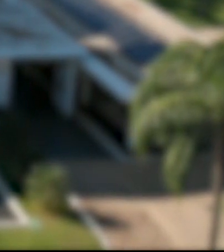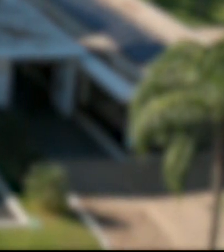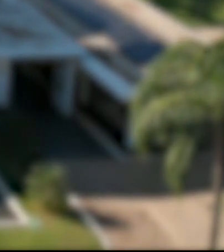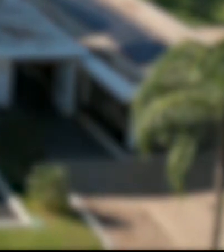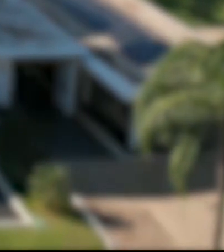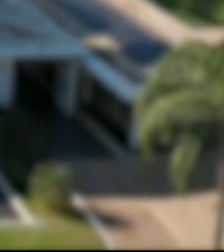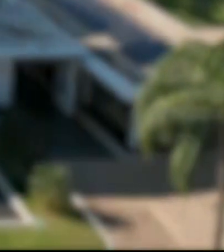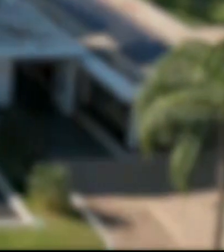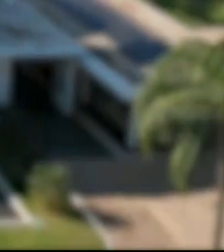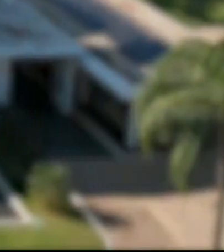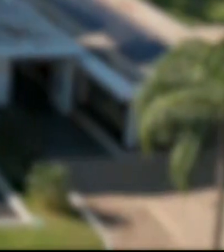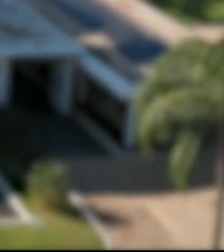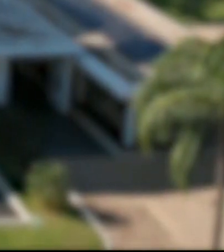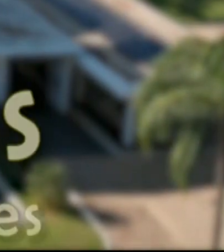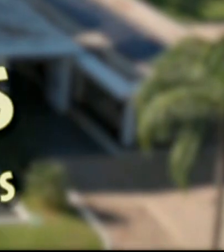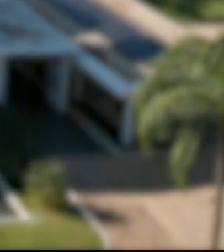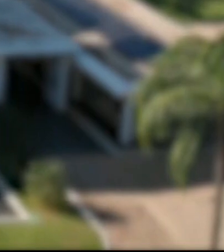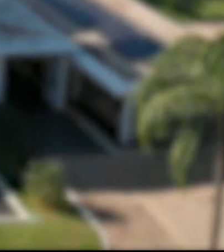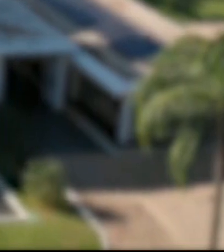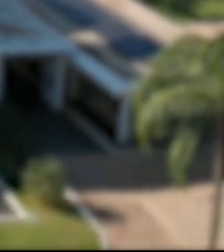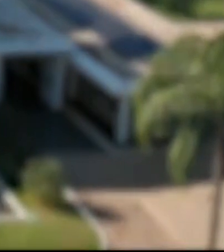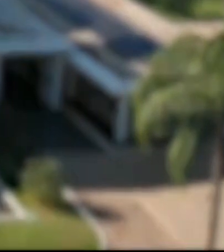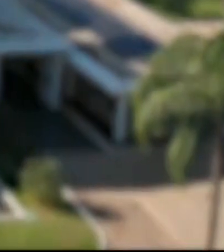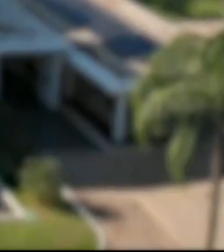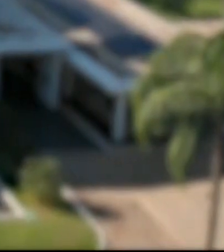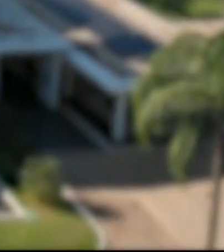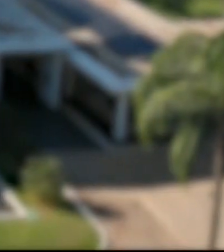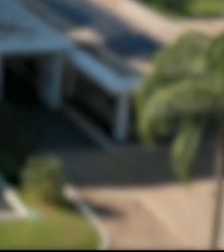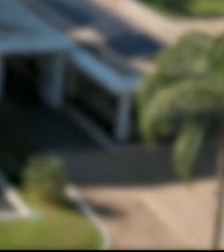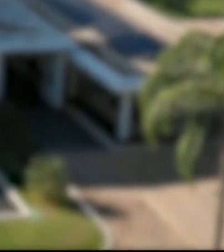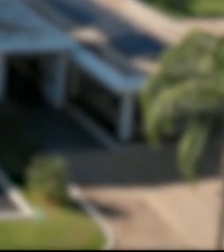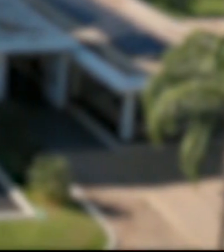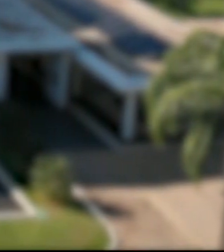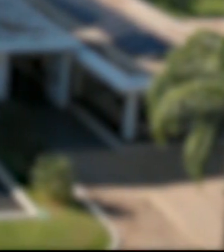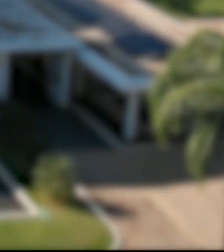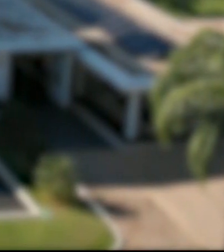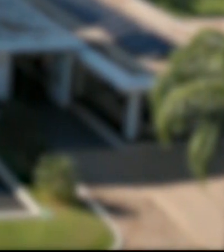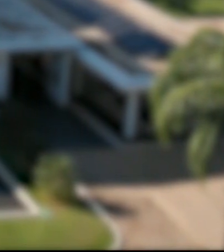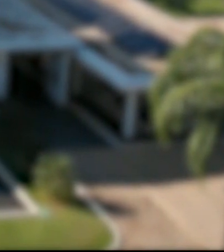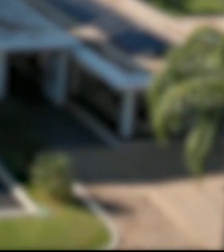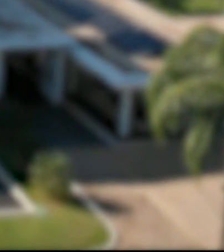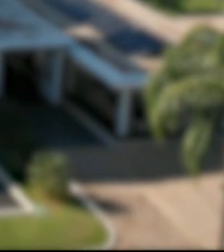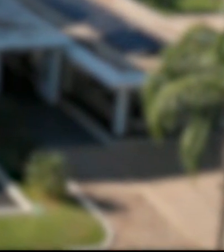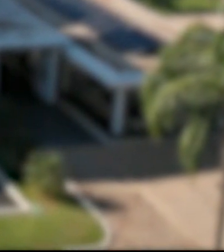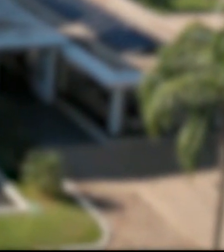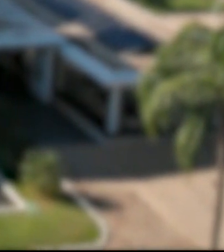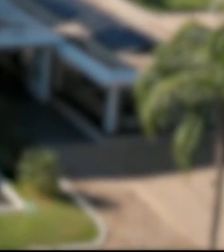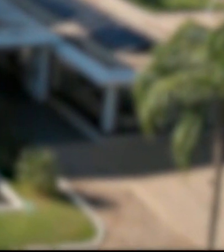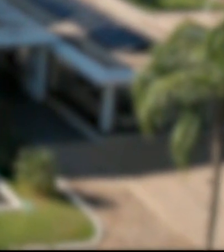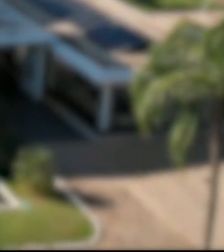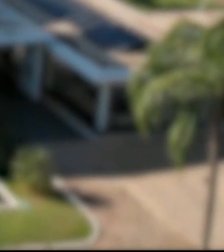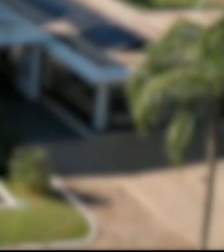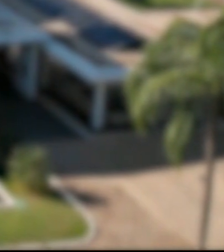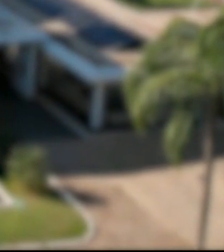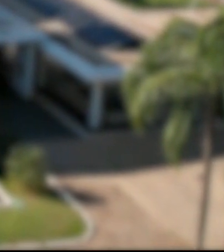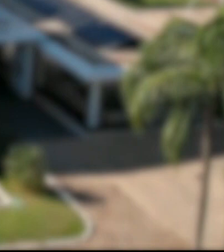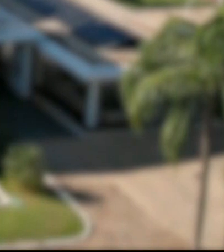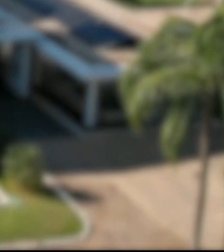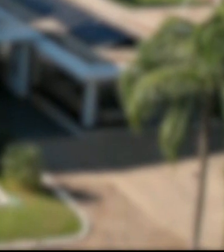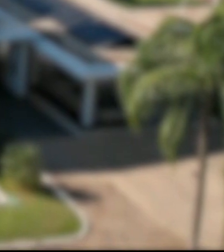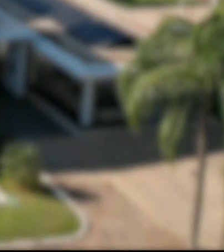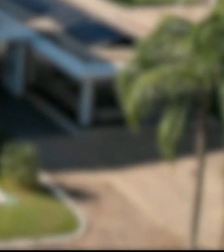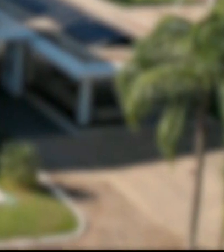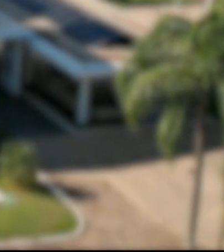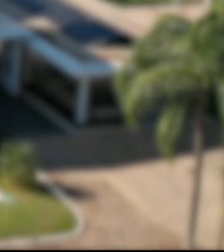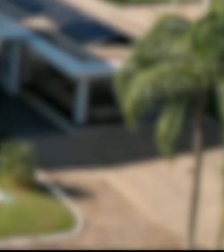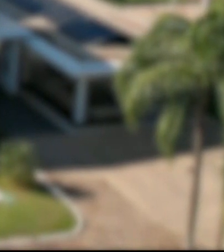Senhor ao redor do mundo. Agradecemos pela sua atenção. Que Deus abençoe você, sua família e o culto que